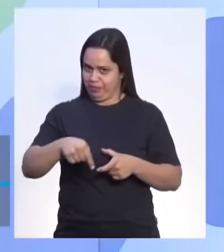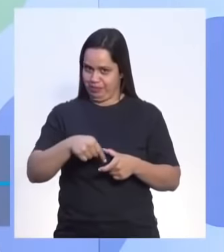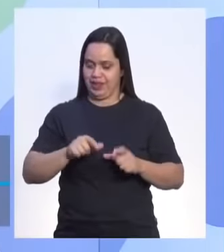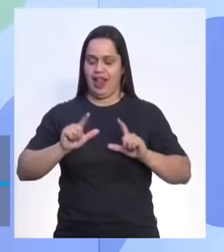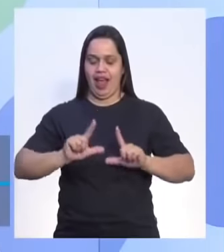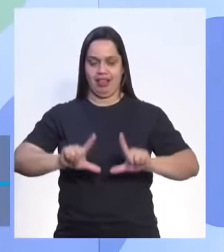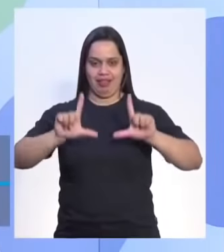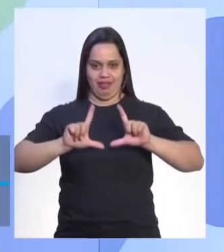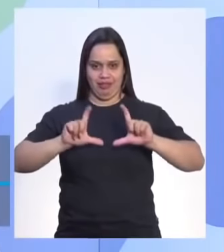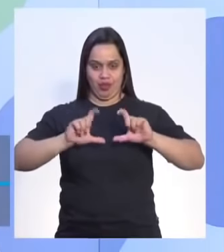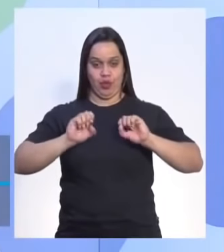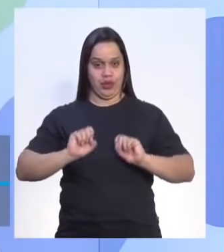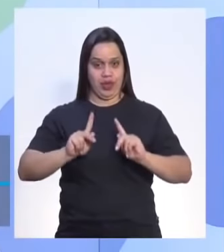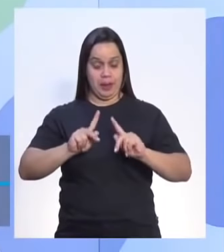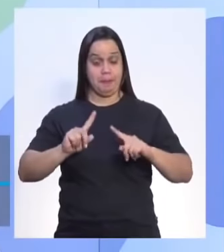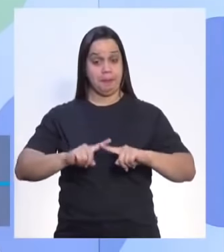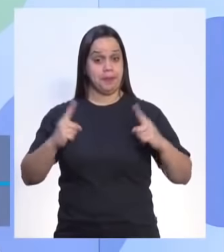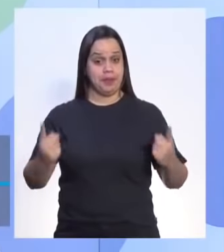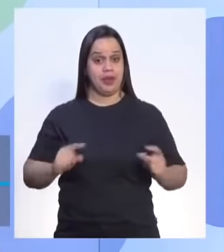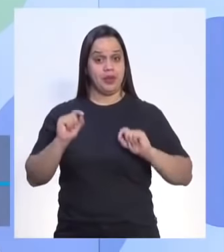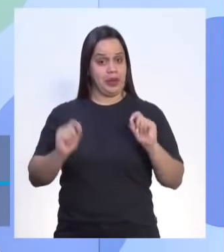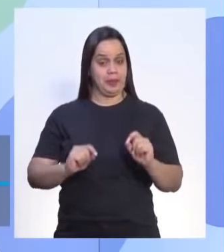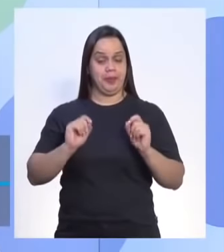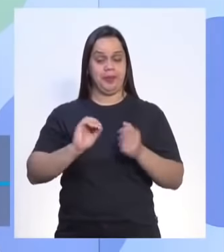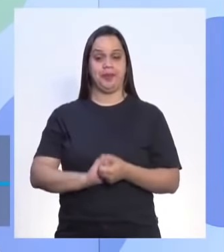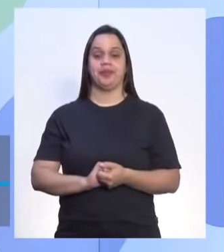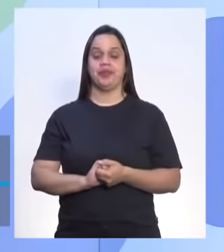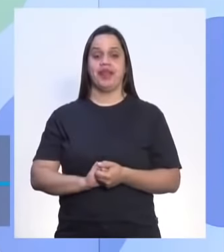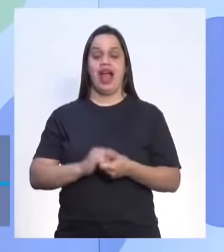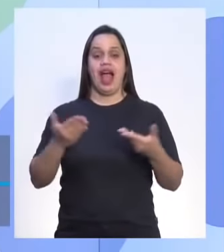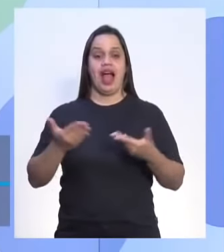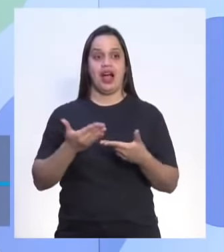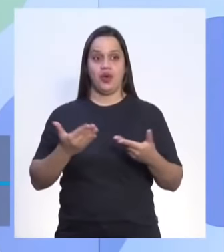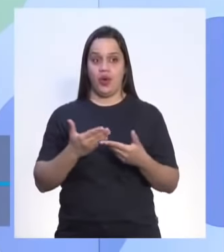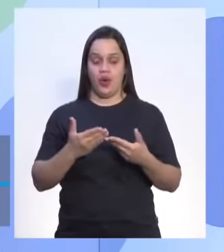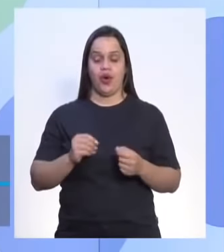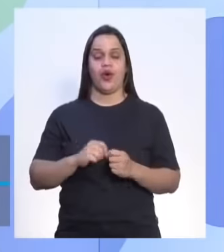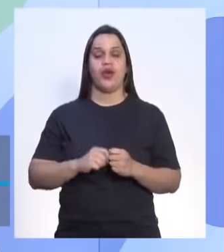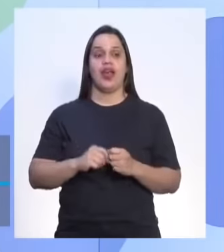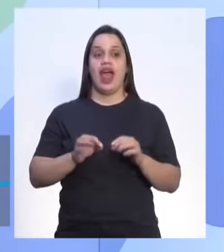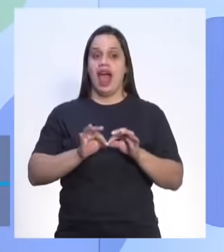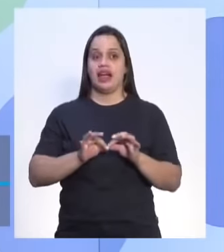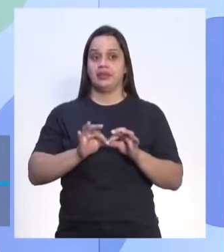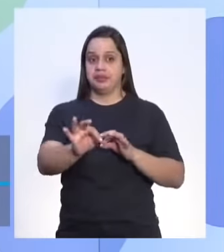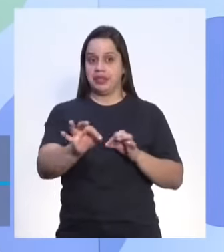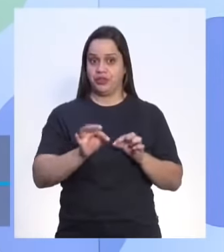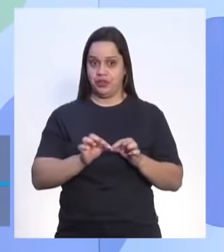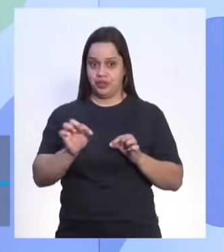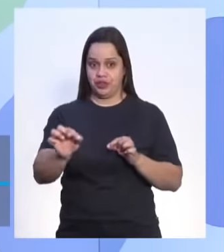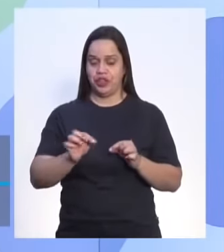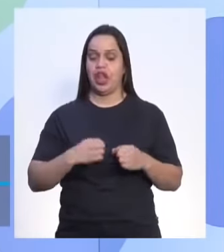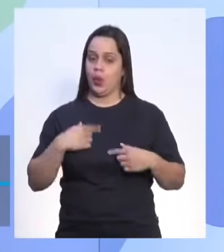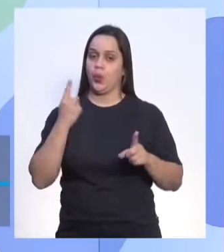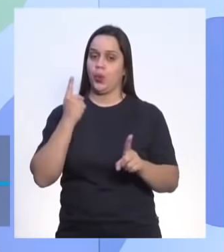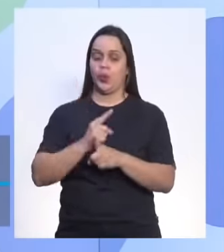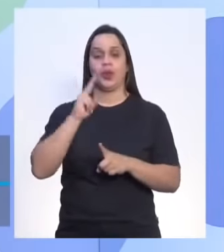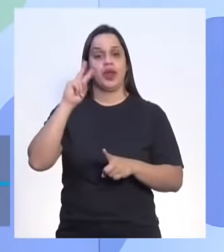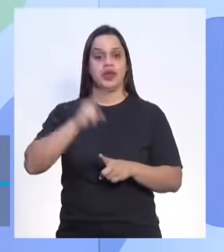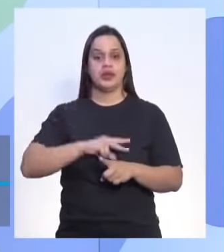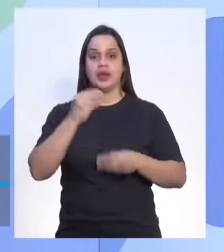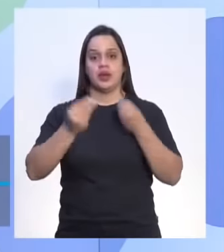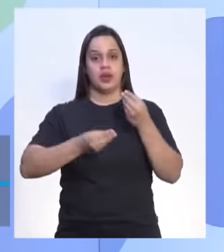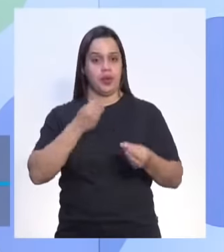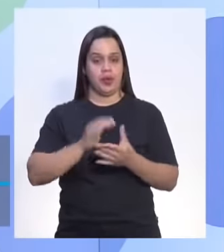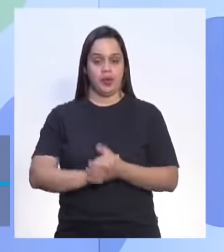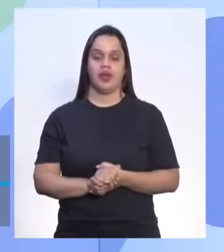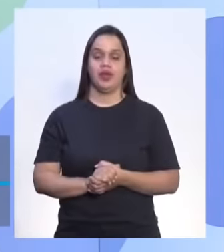imagem. Beleza. Mas, referente às medidas, né? Uh-huh. É, eu encontrei algumas respostas assim. Por exemplo,